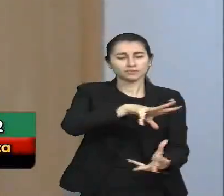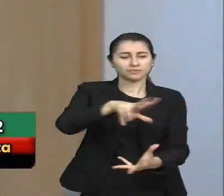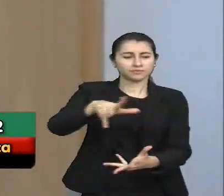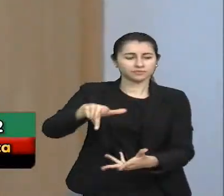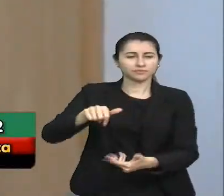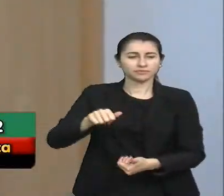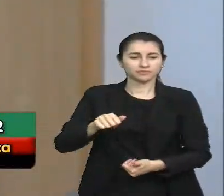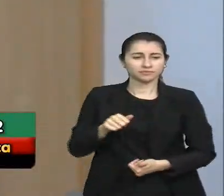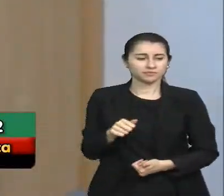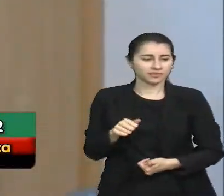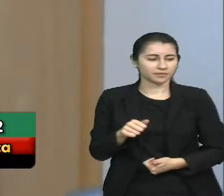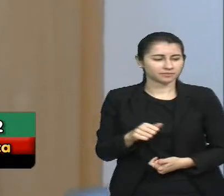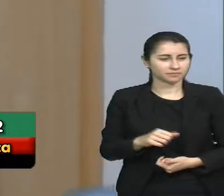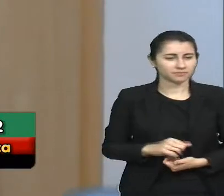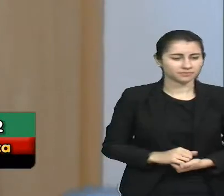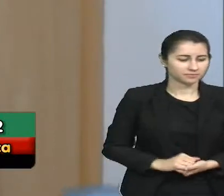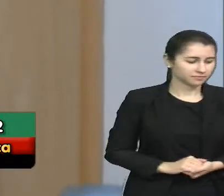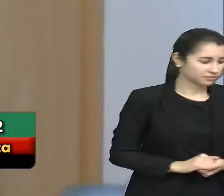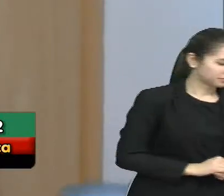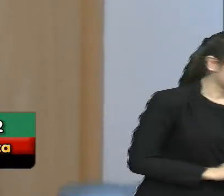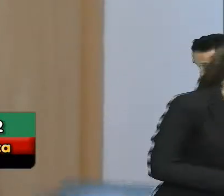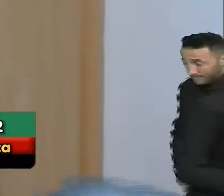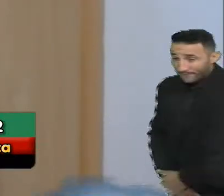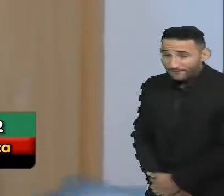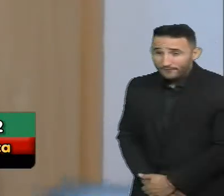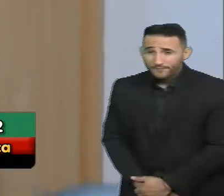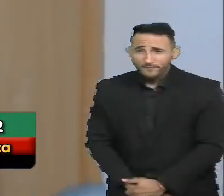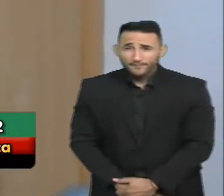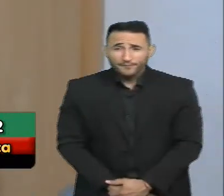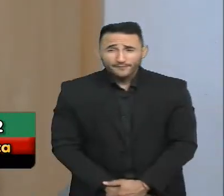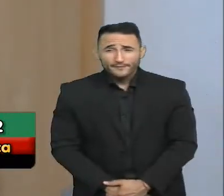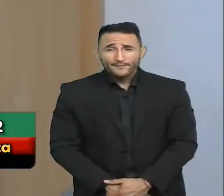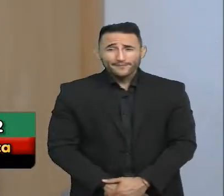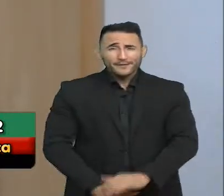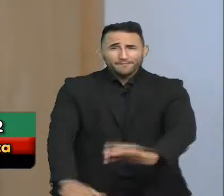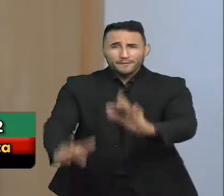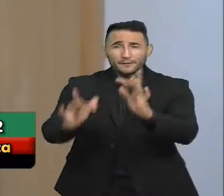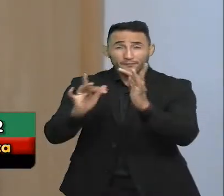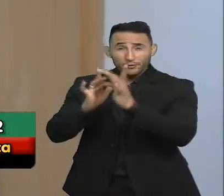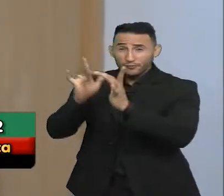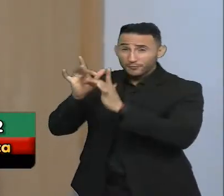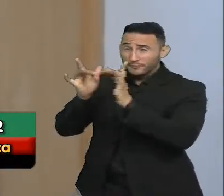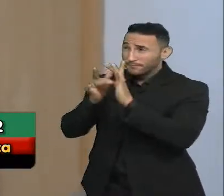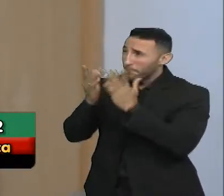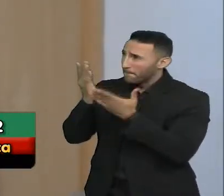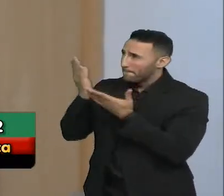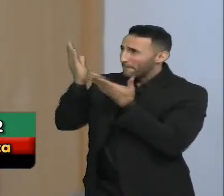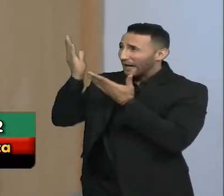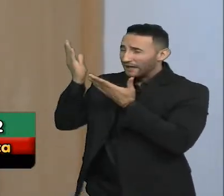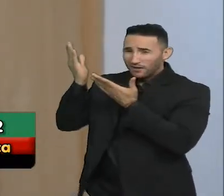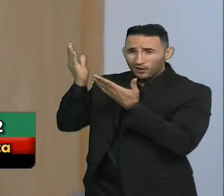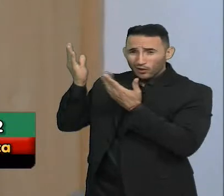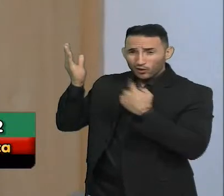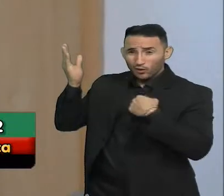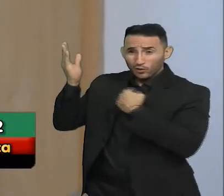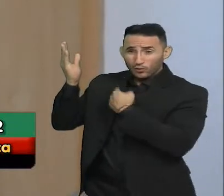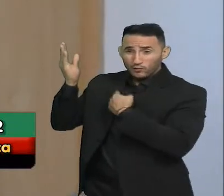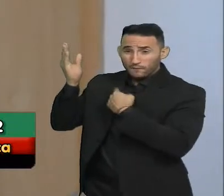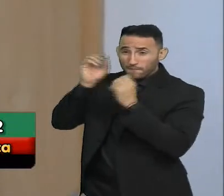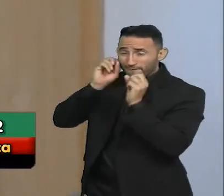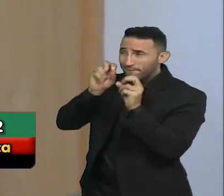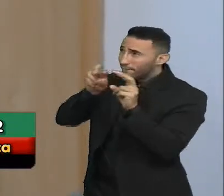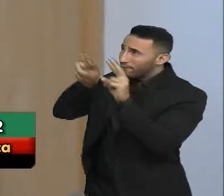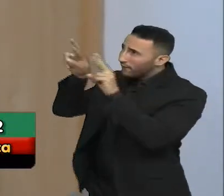Se nós conseguirmos nos espelhar, usar realmente como